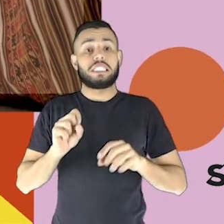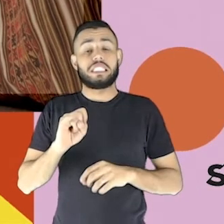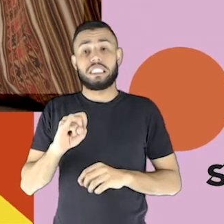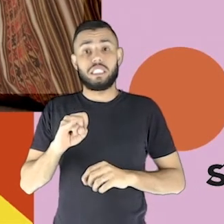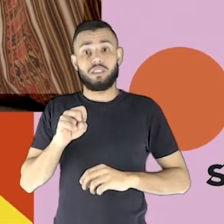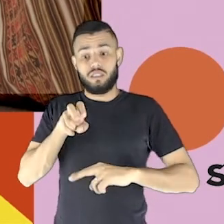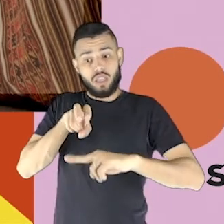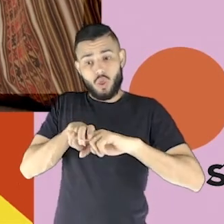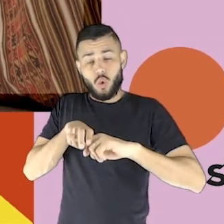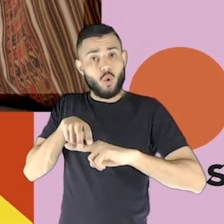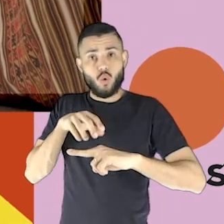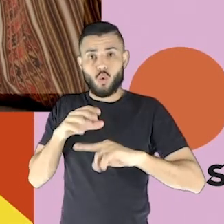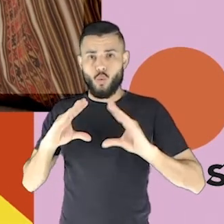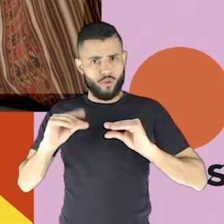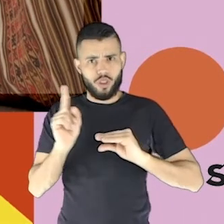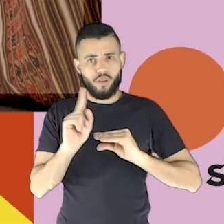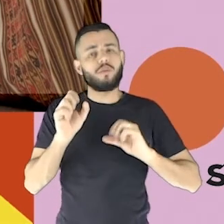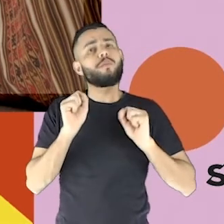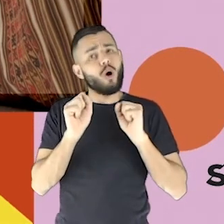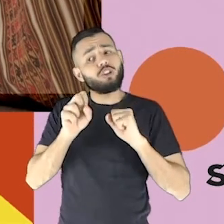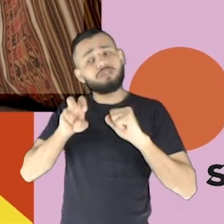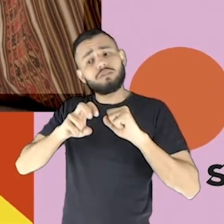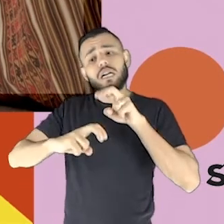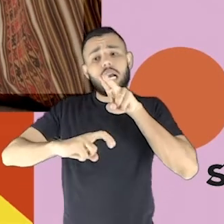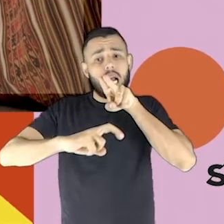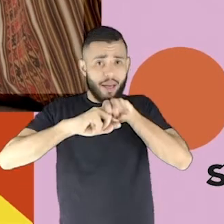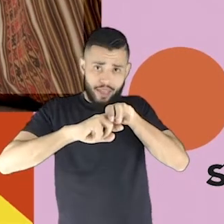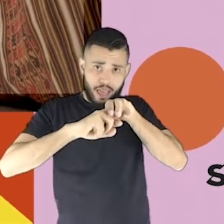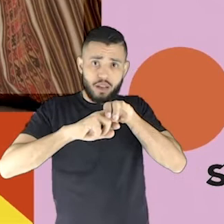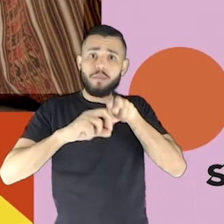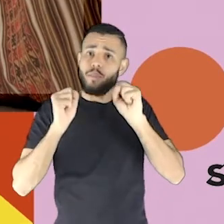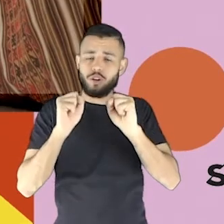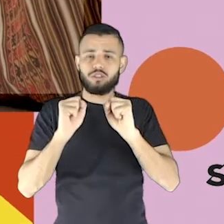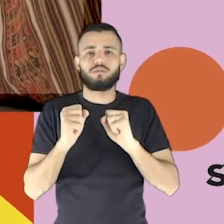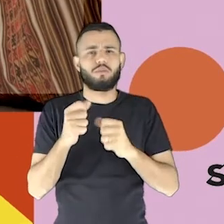tem problema, tá bom? Feche os olhos.